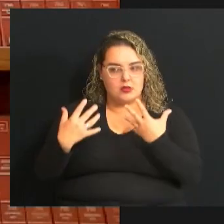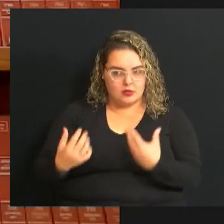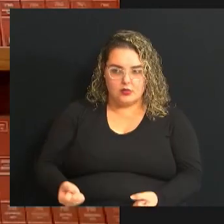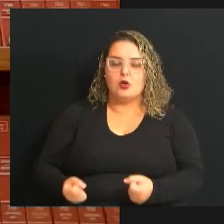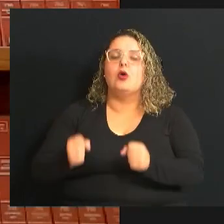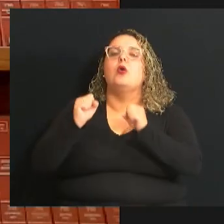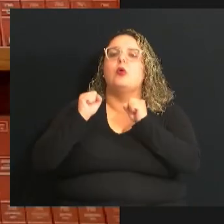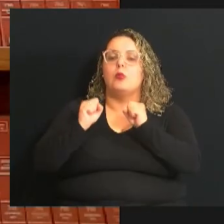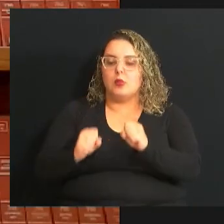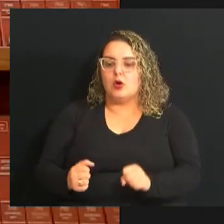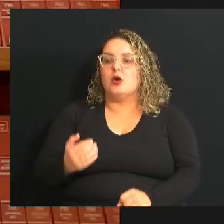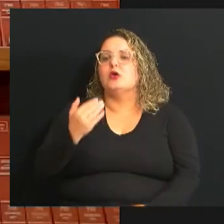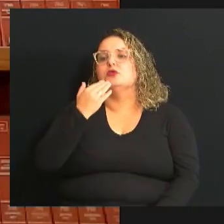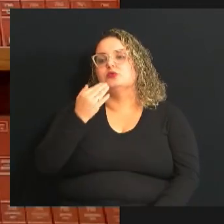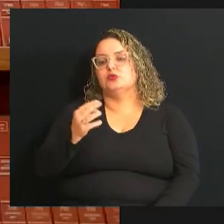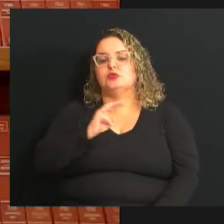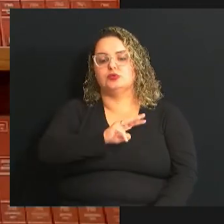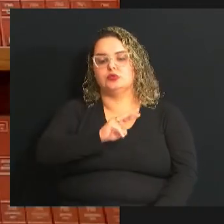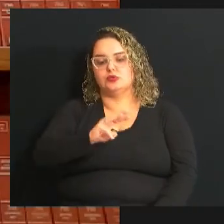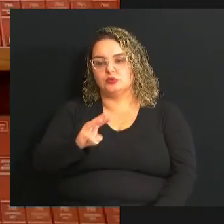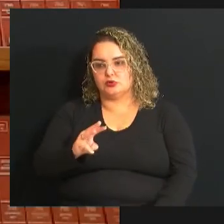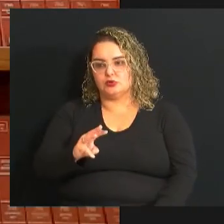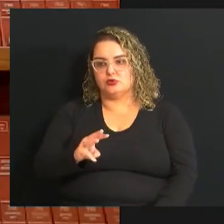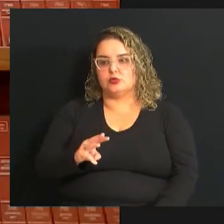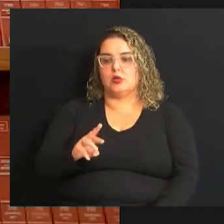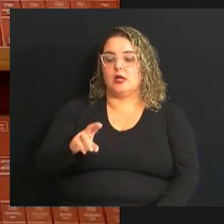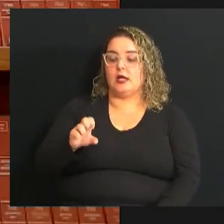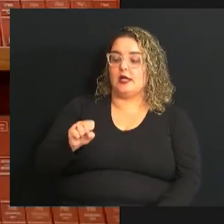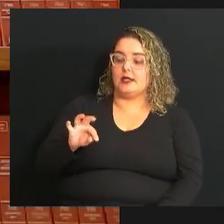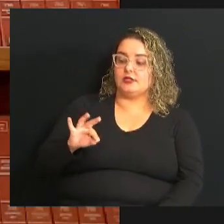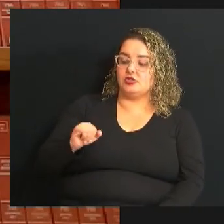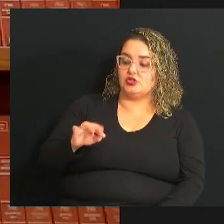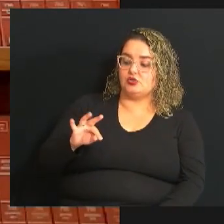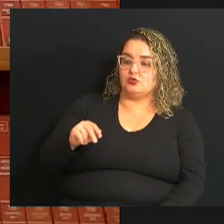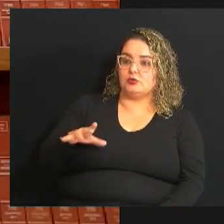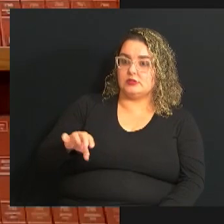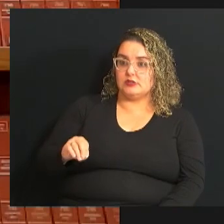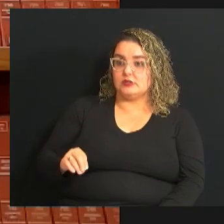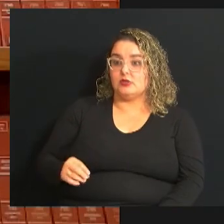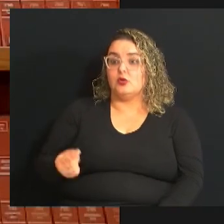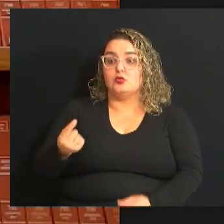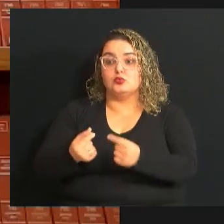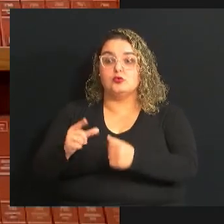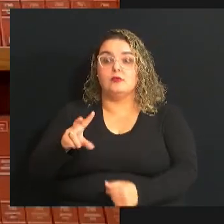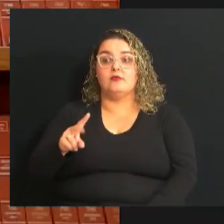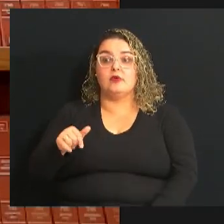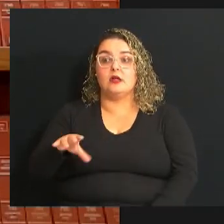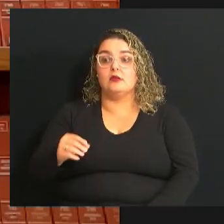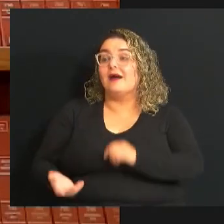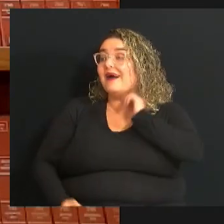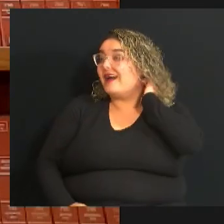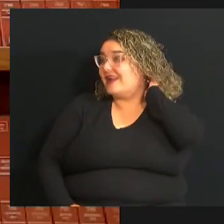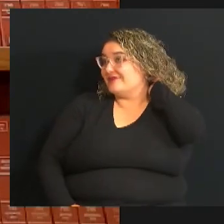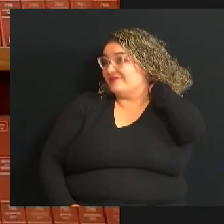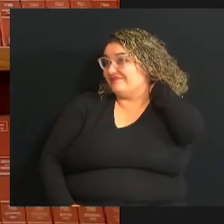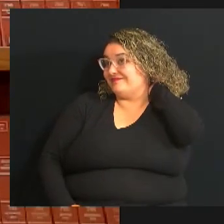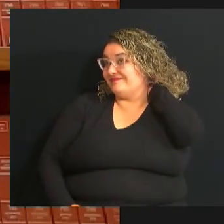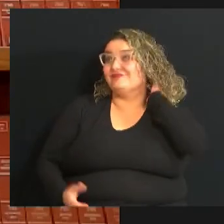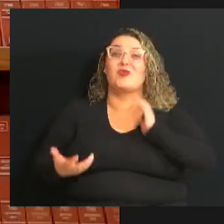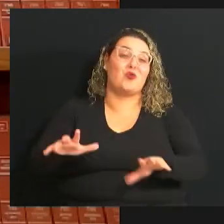até o mês da Black Friday, mas me fala, pela sua experiência, vale realmente a pena comprar nesse